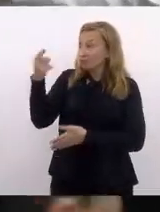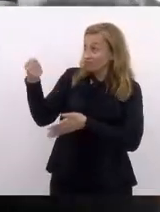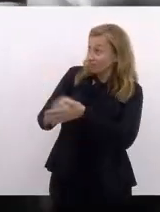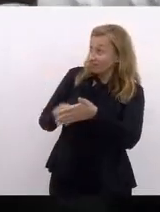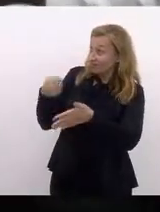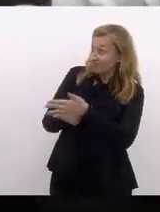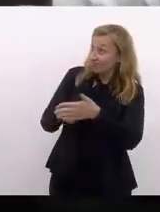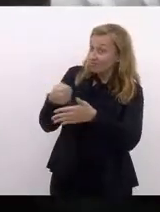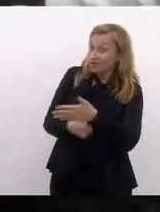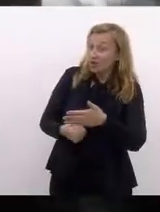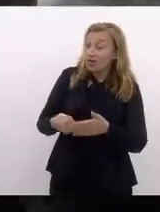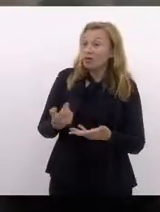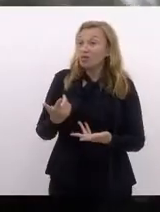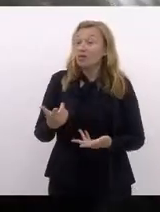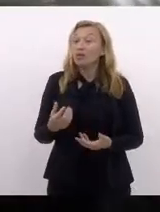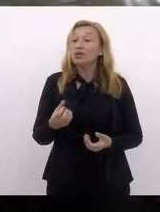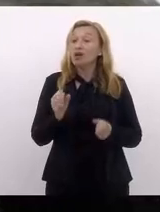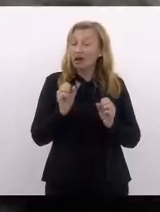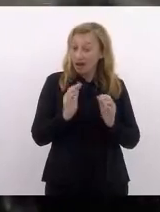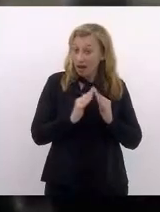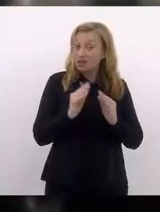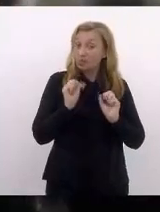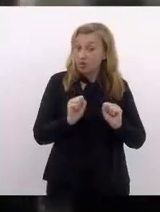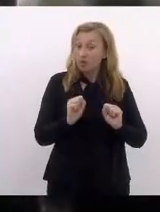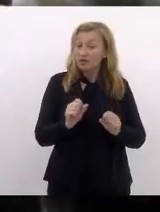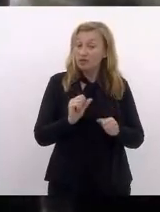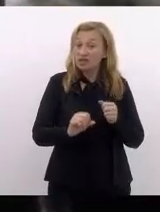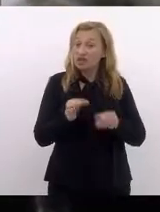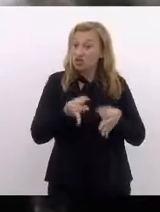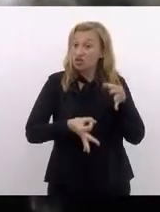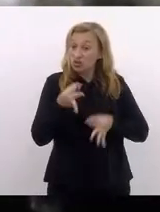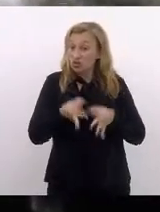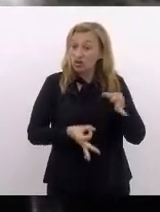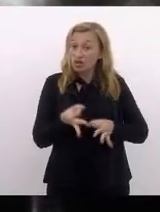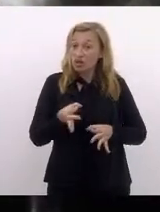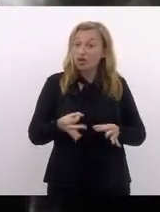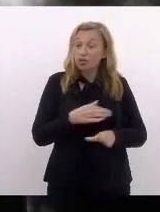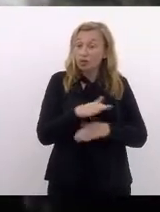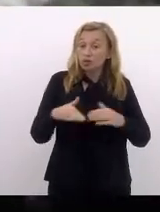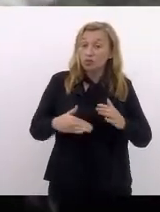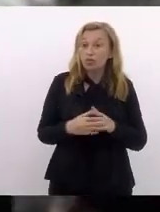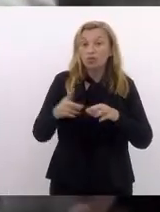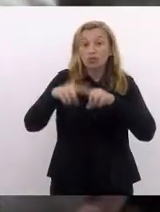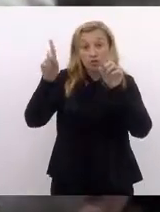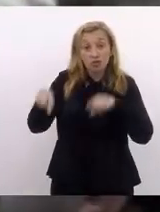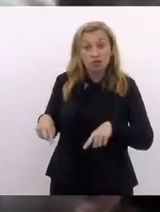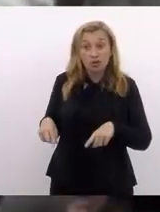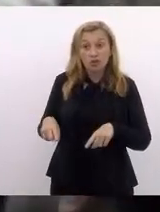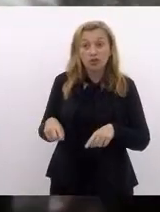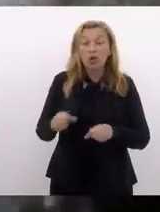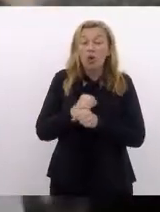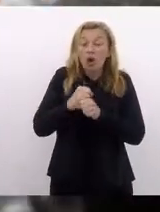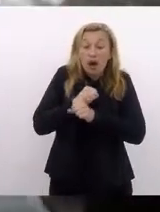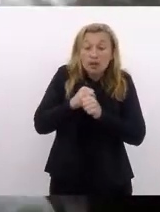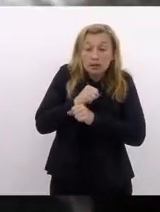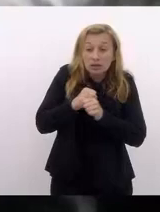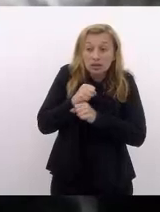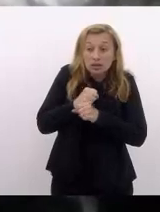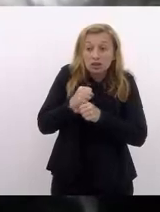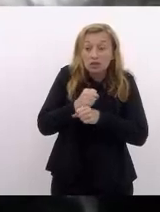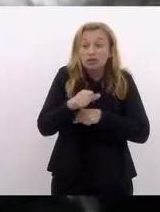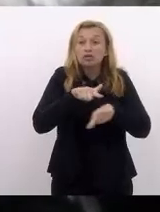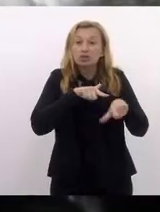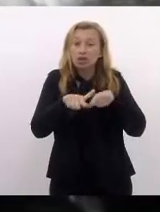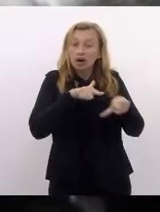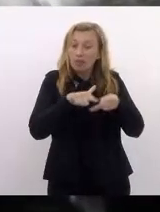por que o mínimo que essa casa pode fazer de justiçamento com esses funcionários Contando os anos e anos de